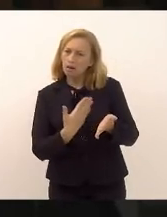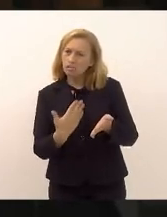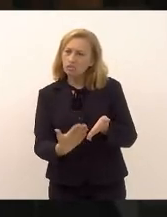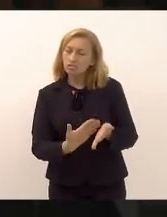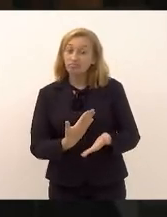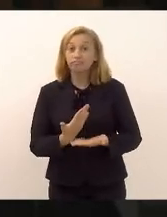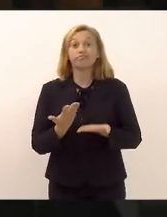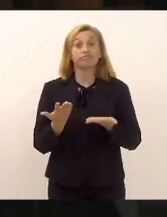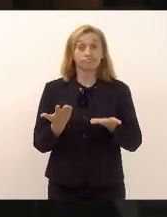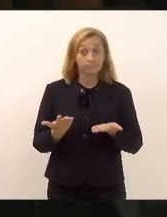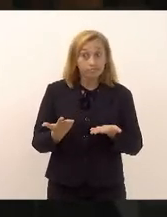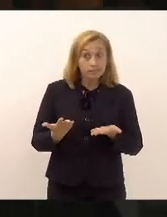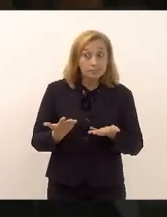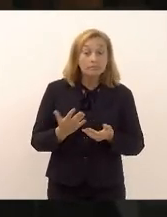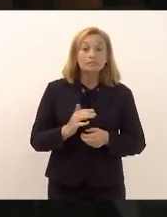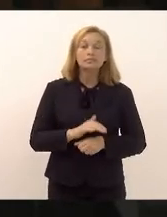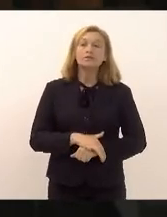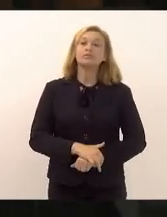Bom,